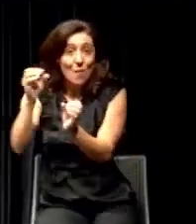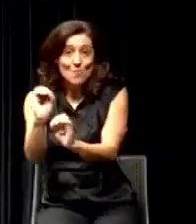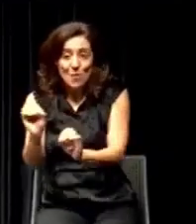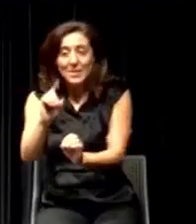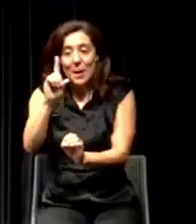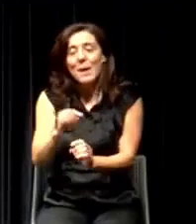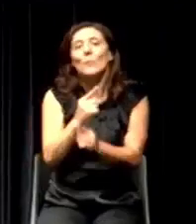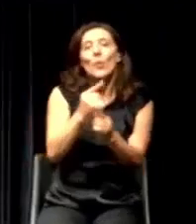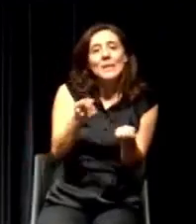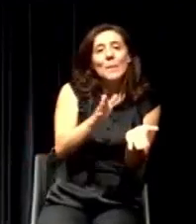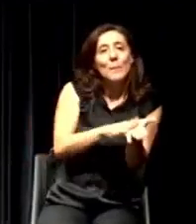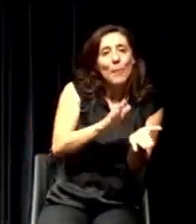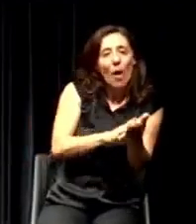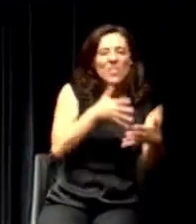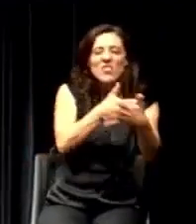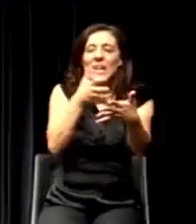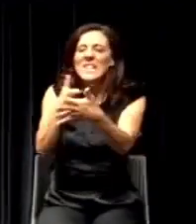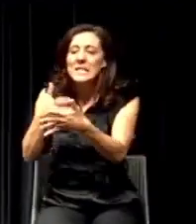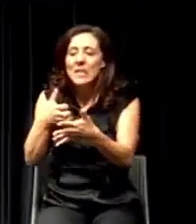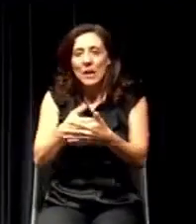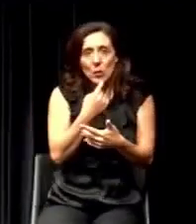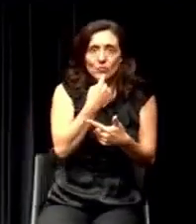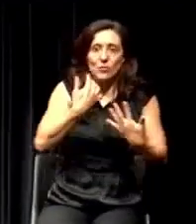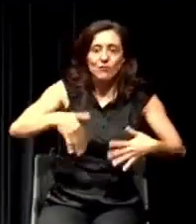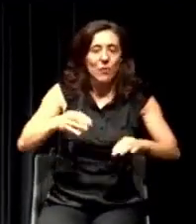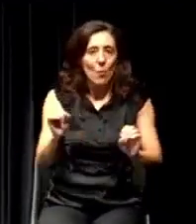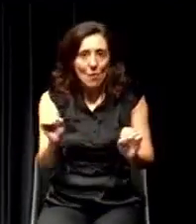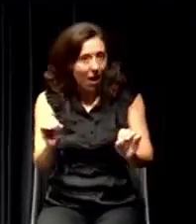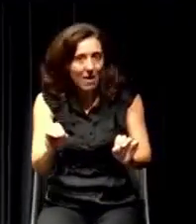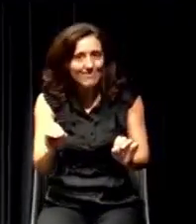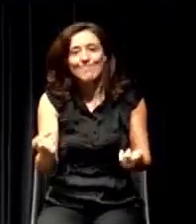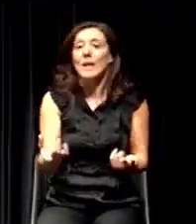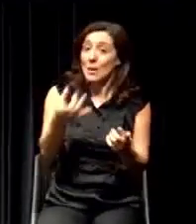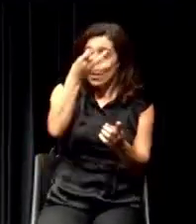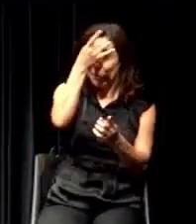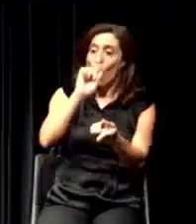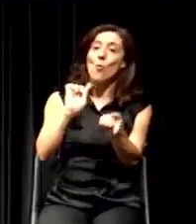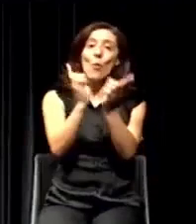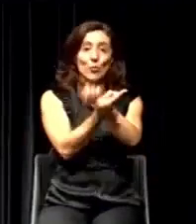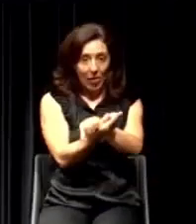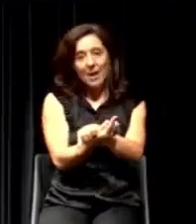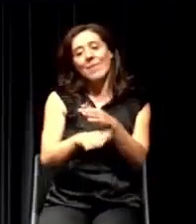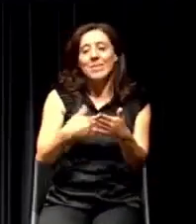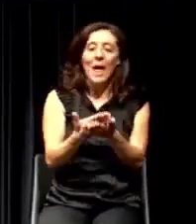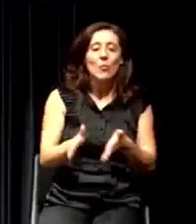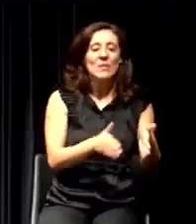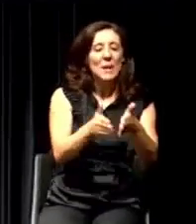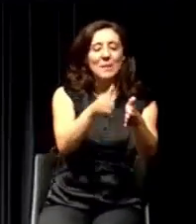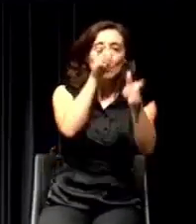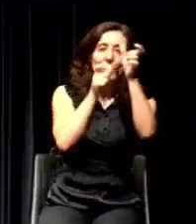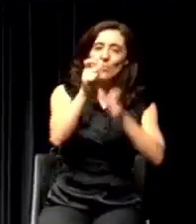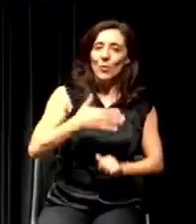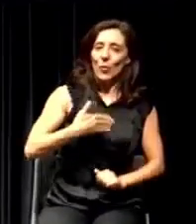números mínimos significativos de acidentes entre utilizadores bicicletas uma posição contrária leva um caminho comece já vou por